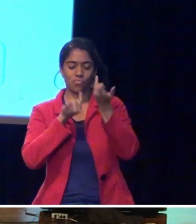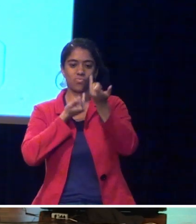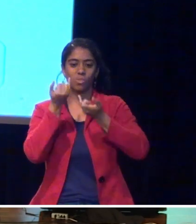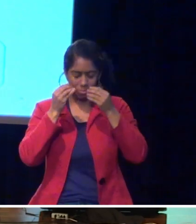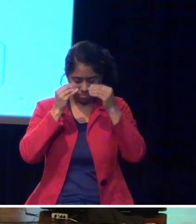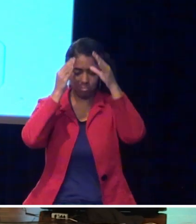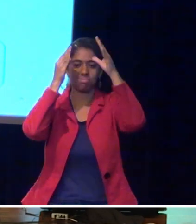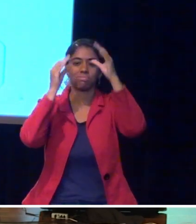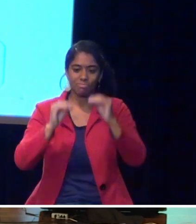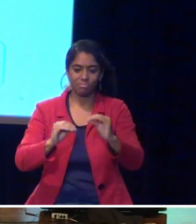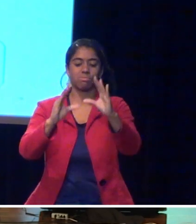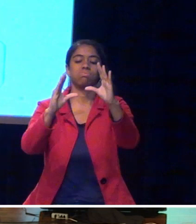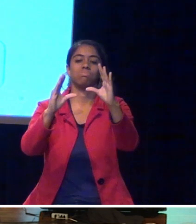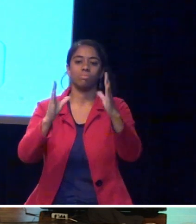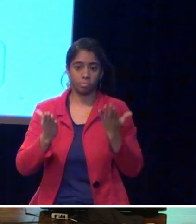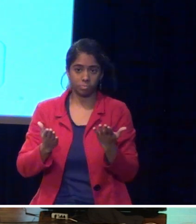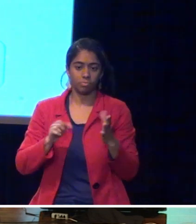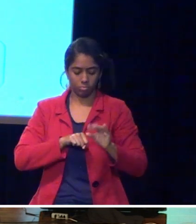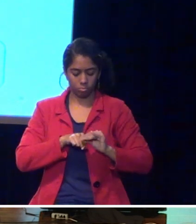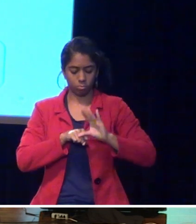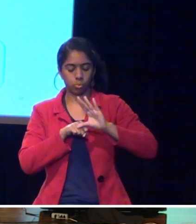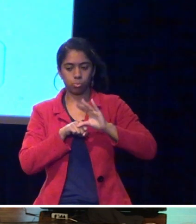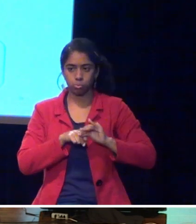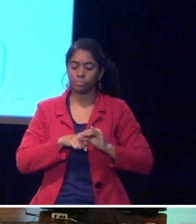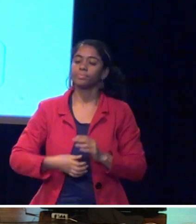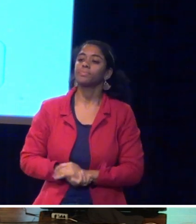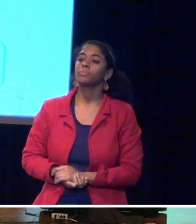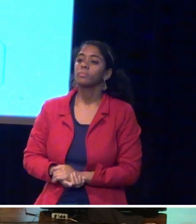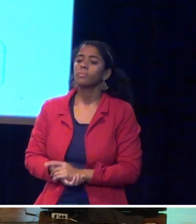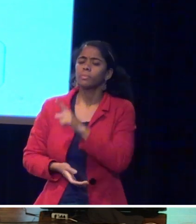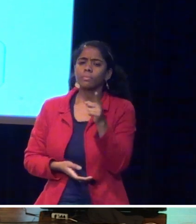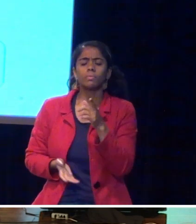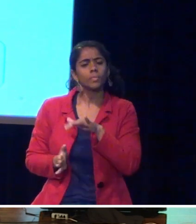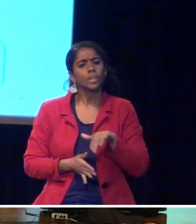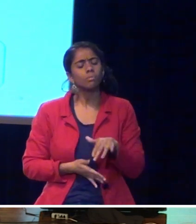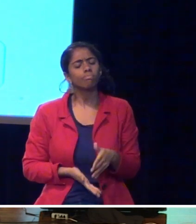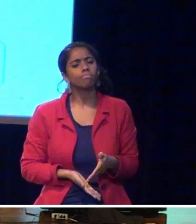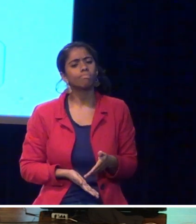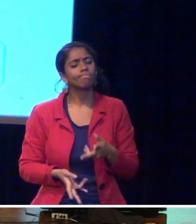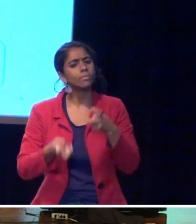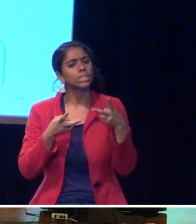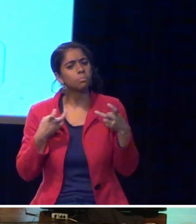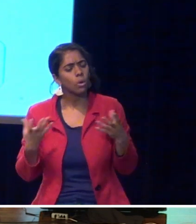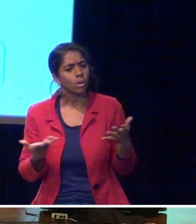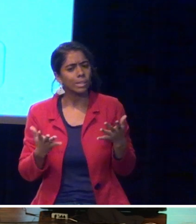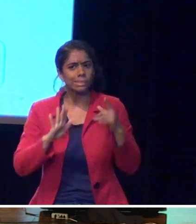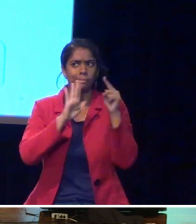A gente deu para perceber até agora que a gente está enfrentando muitos questionamentos.